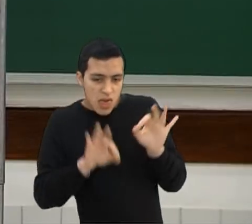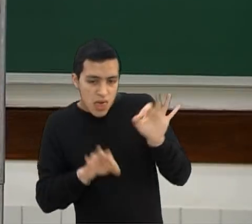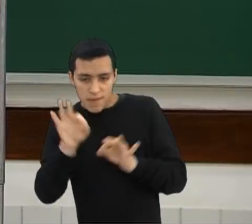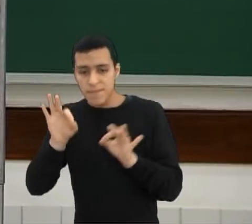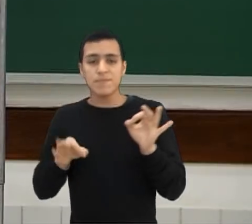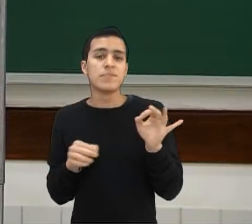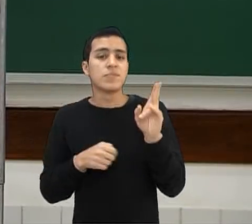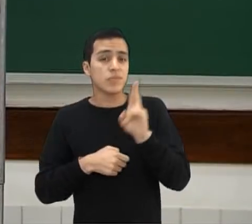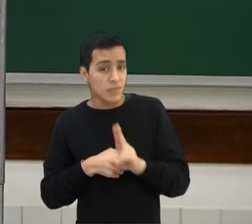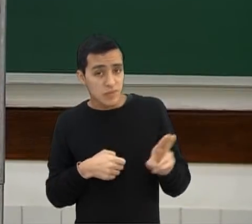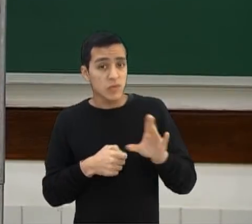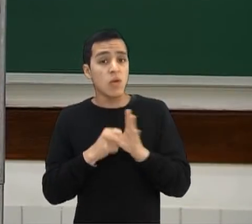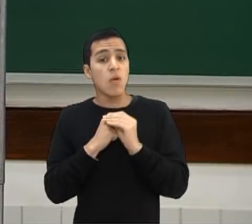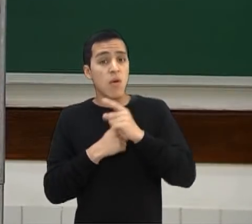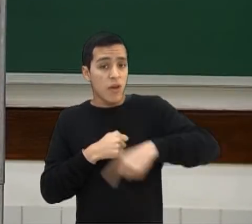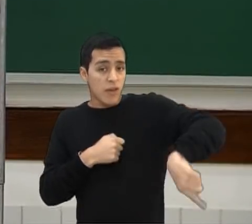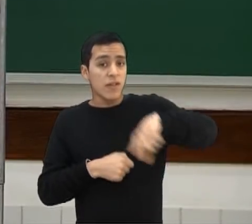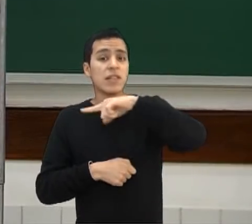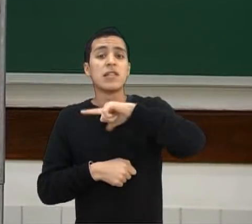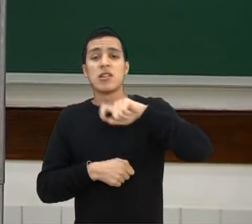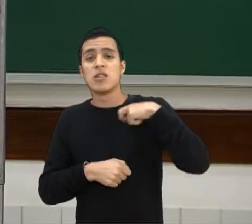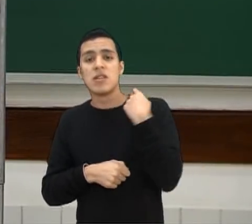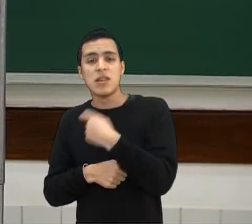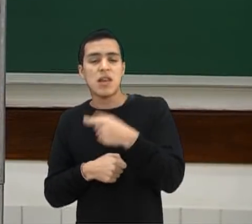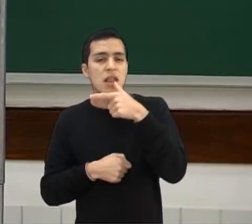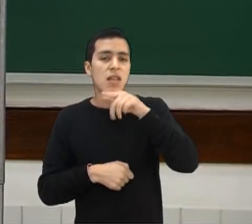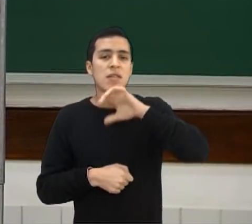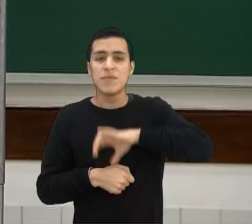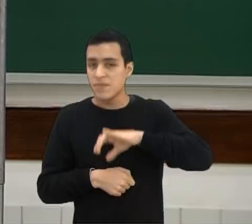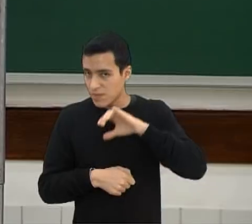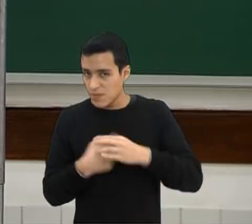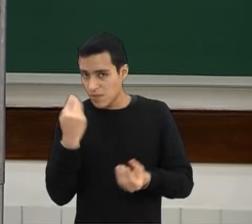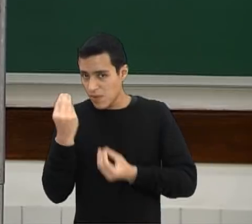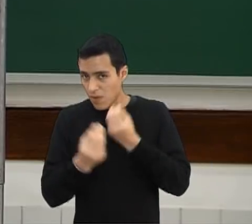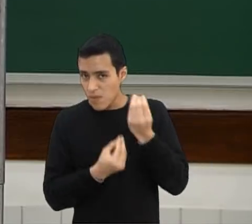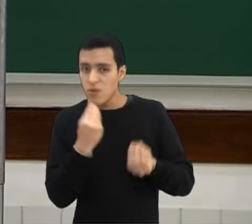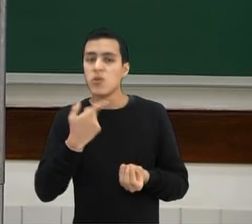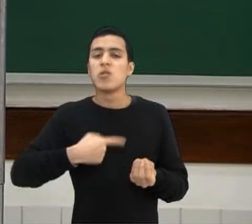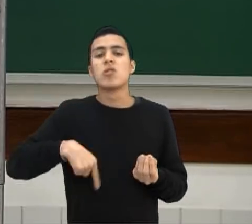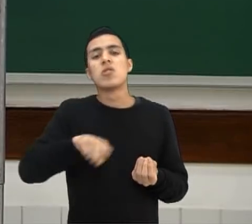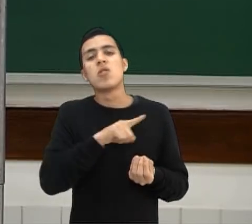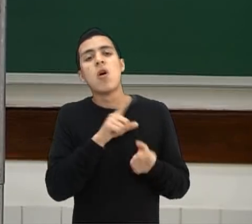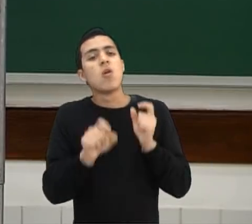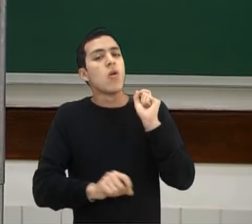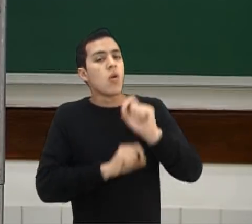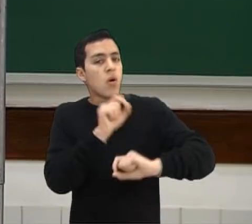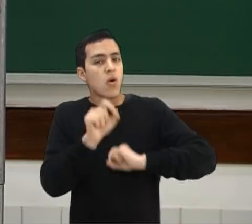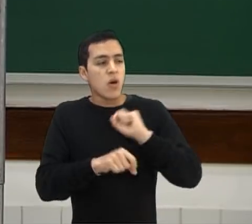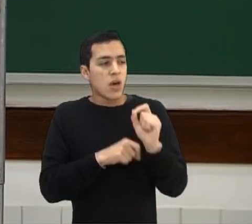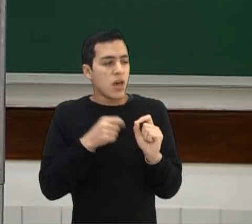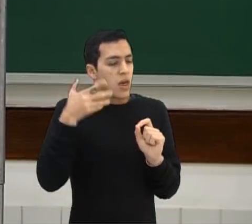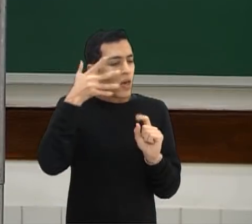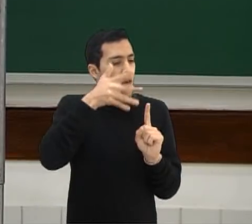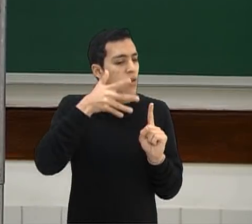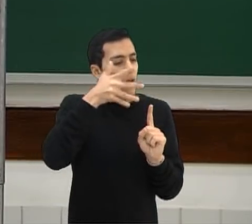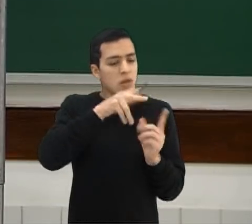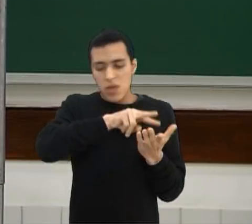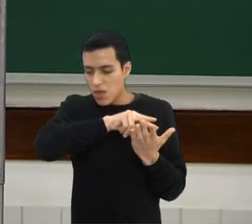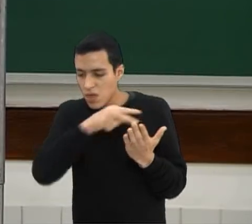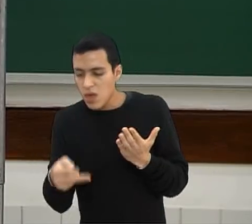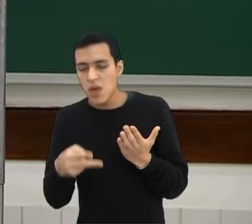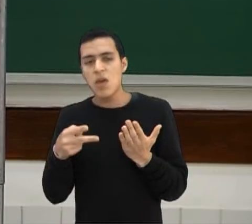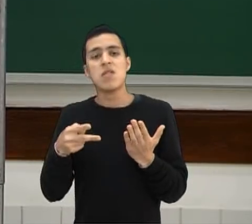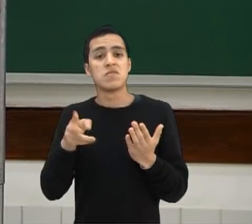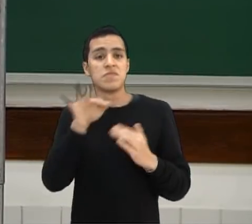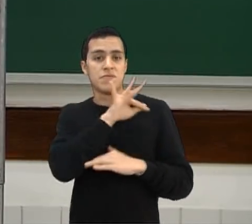frases, utilizando o conhecimento que vocês têm a respeito da língua portuguesa, de como que nós passaríamos aí esse discurso informal para o